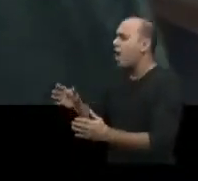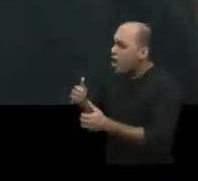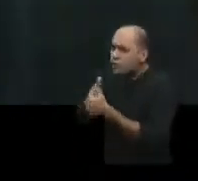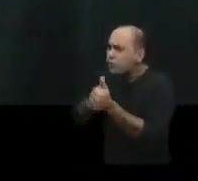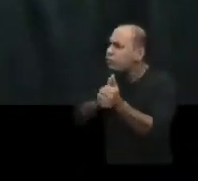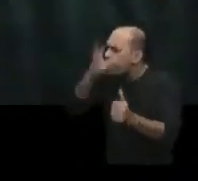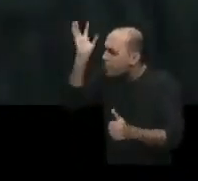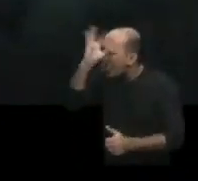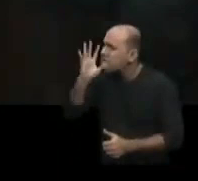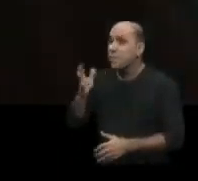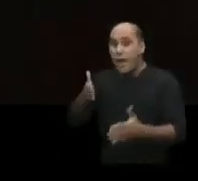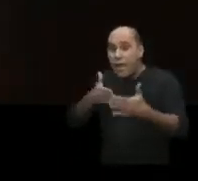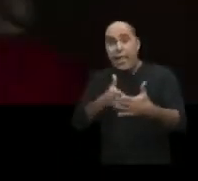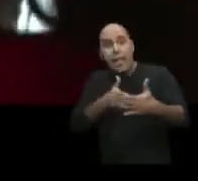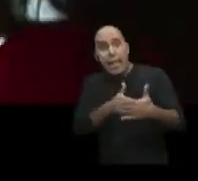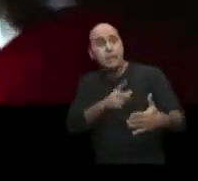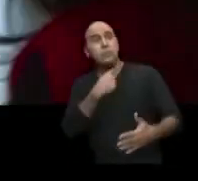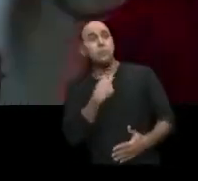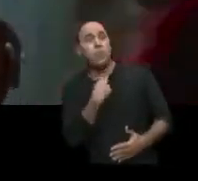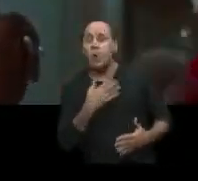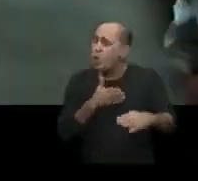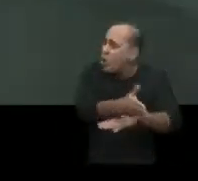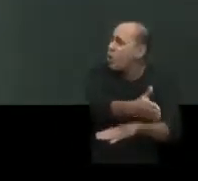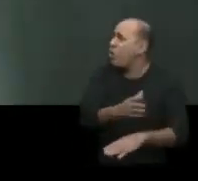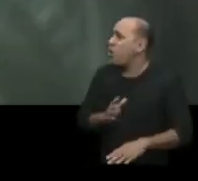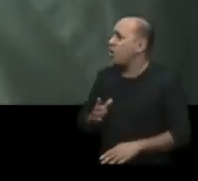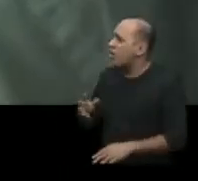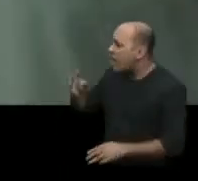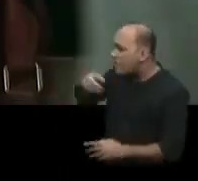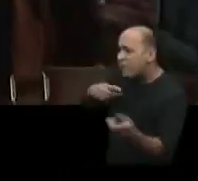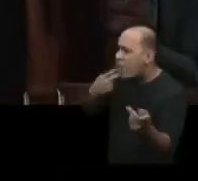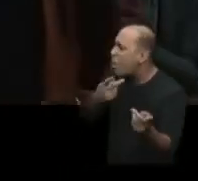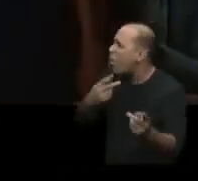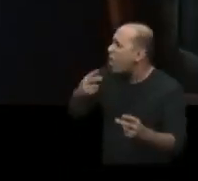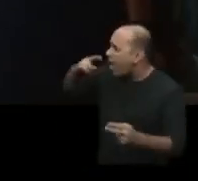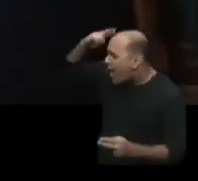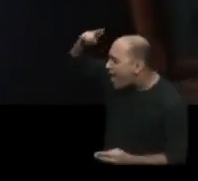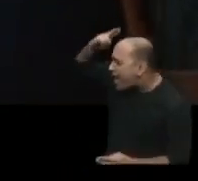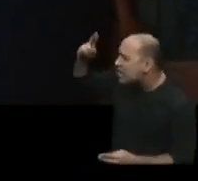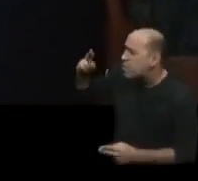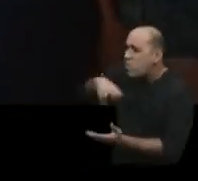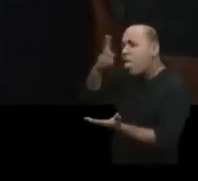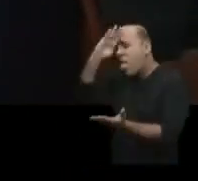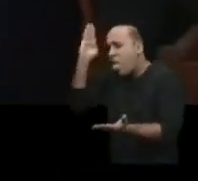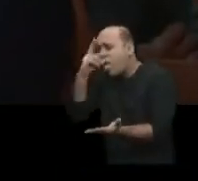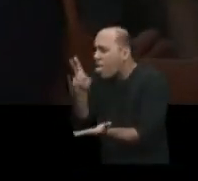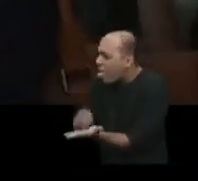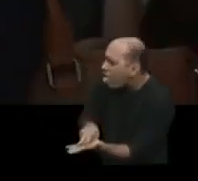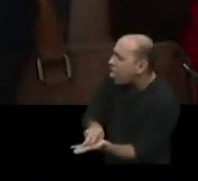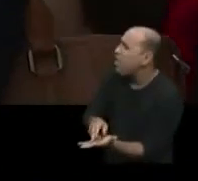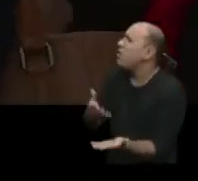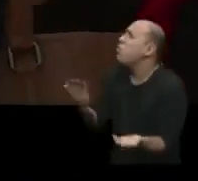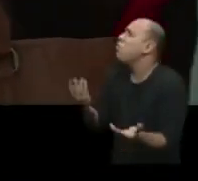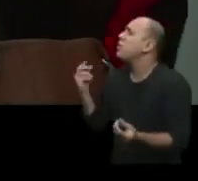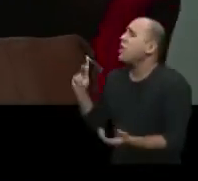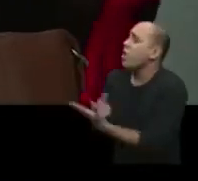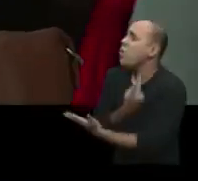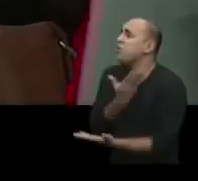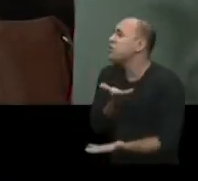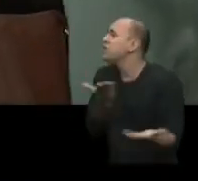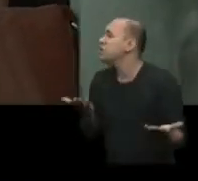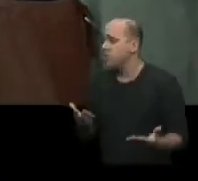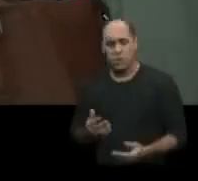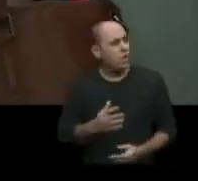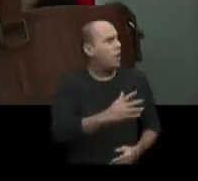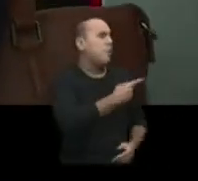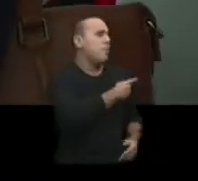Mas não nos deixaram entrar. O teu motorista disse que trouxeram o Reninho porque precisava de UTI, Marli. É tão grave assim? Eu não sei,